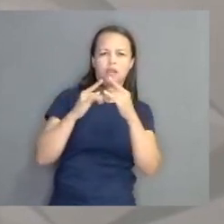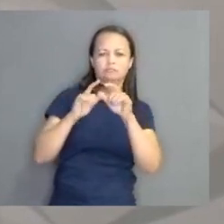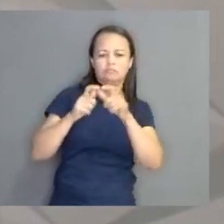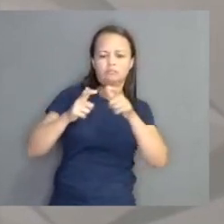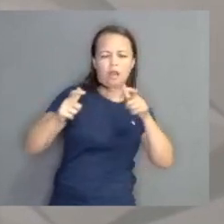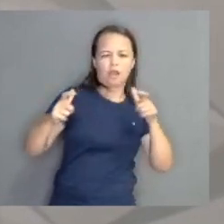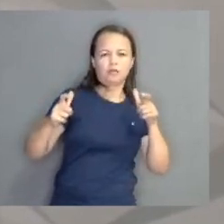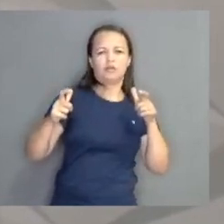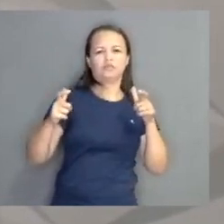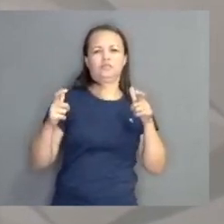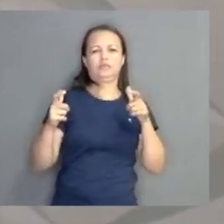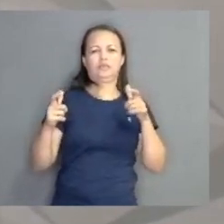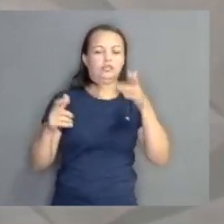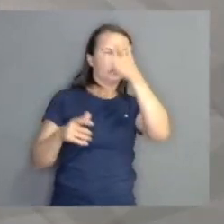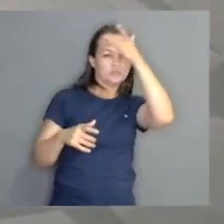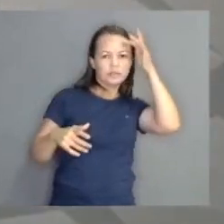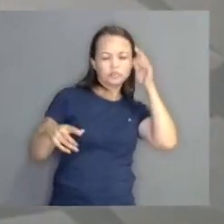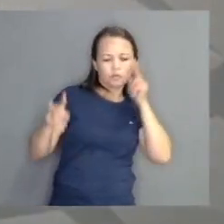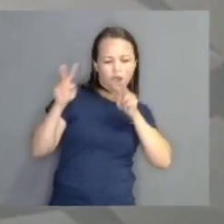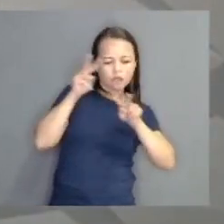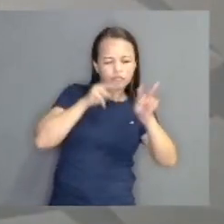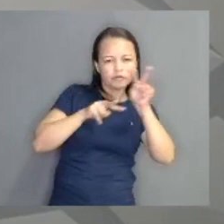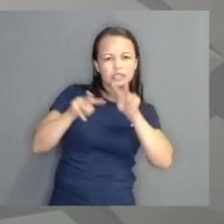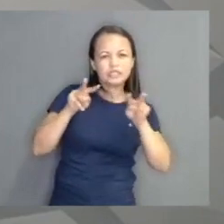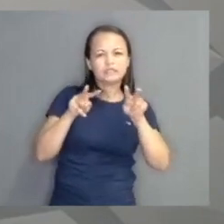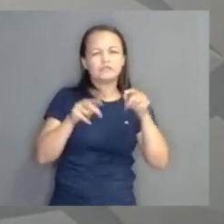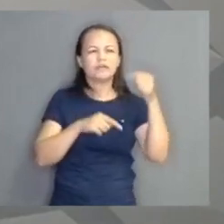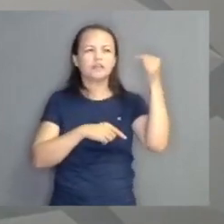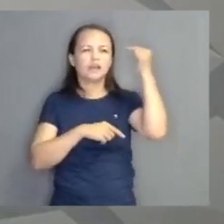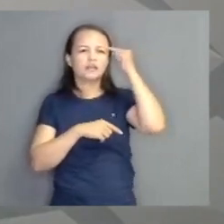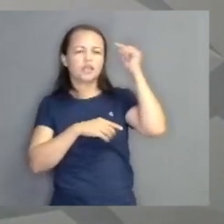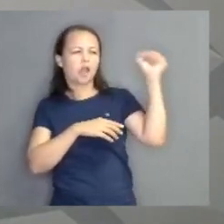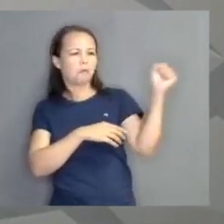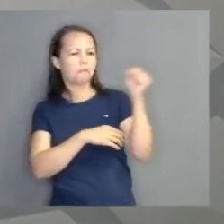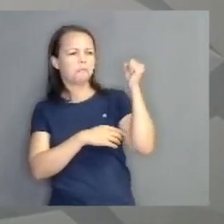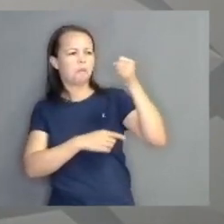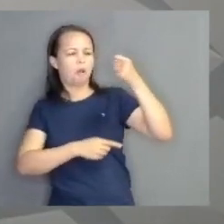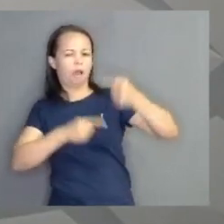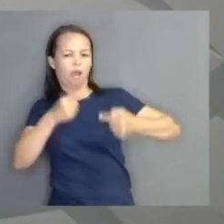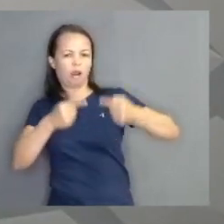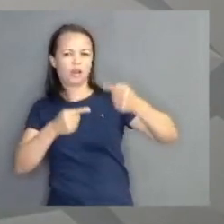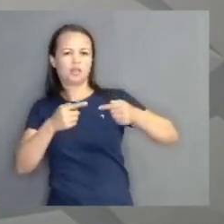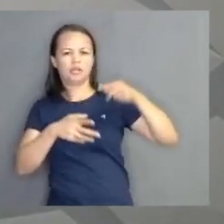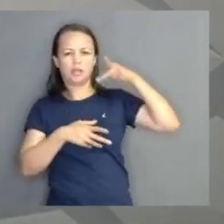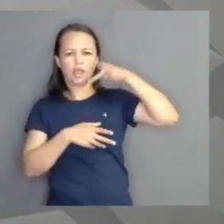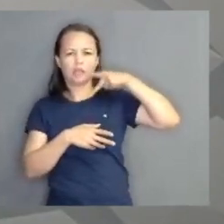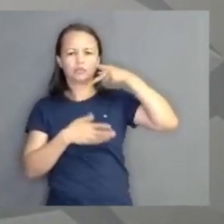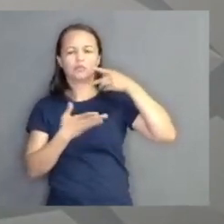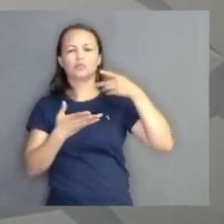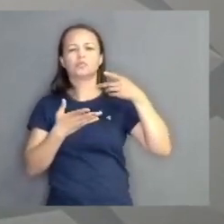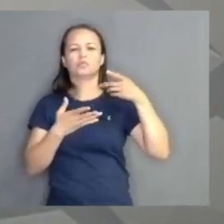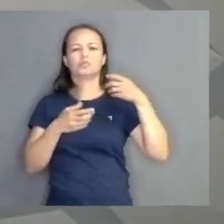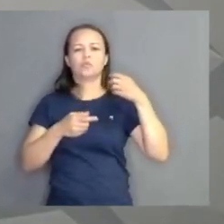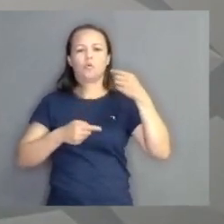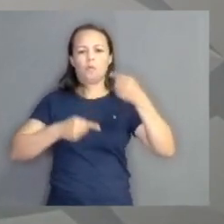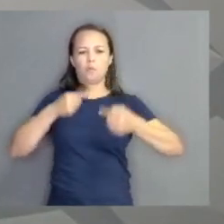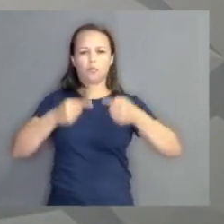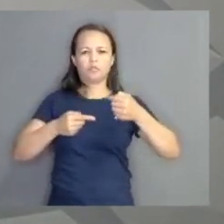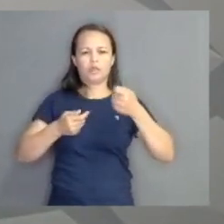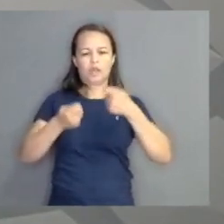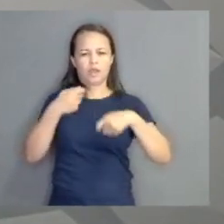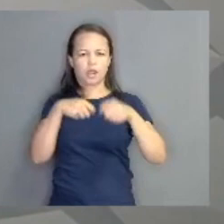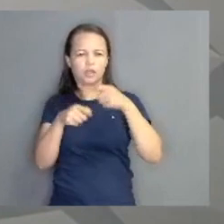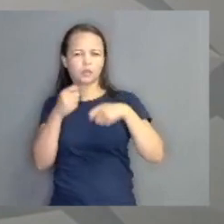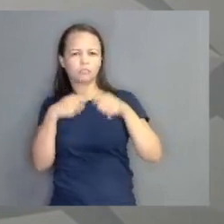tivessem uma ideia, né, do poder político, do poder econômico, do